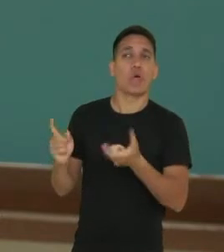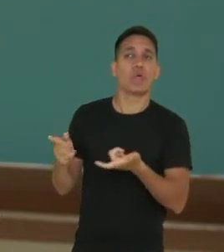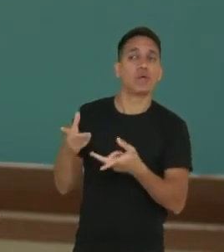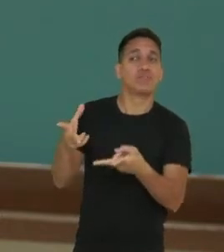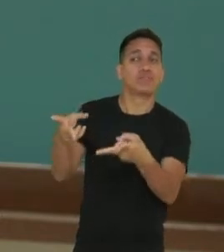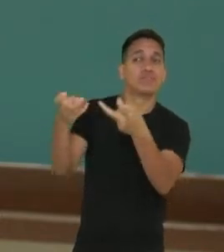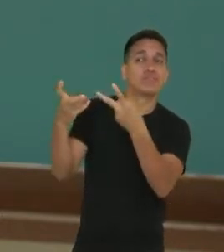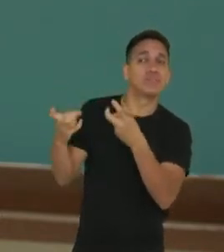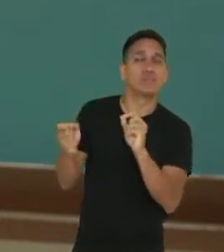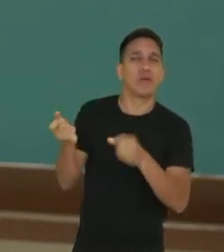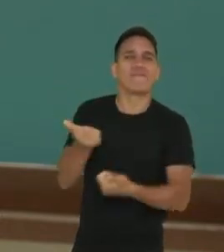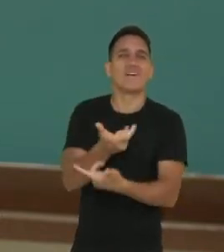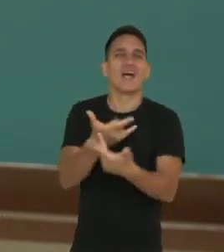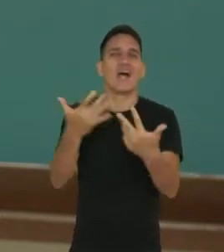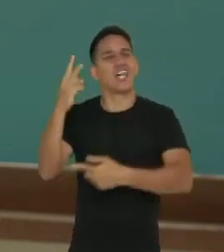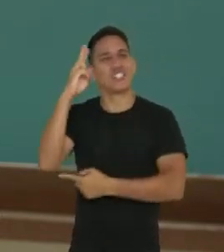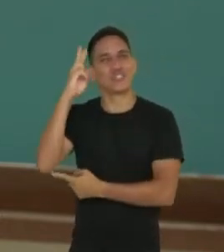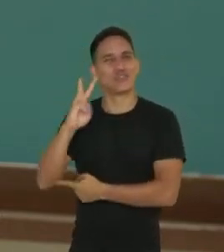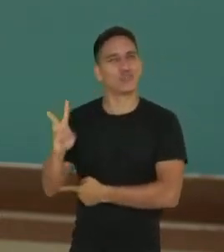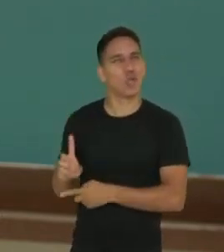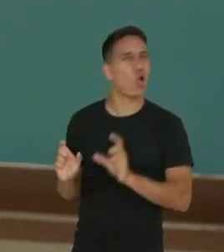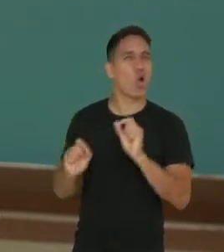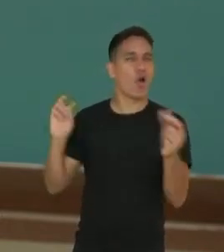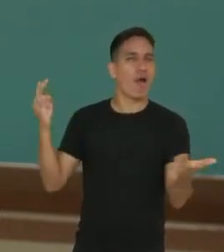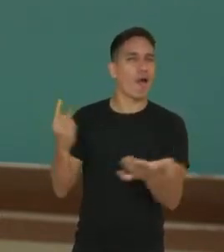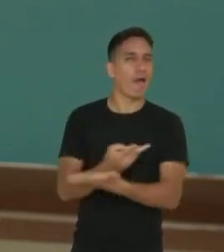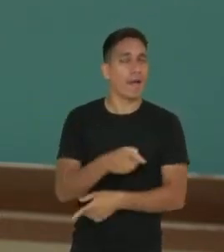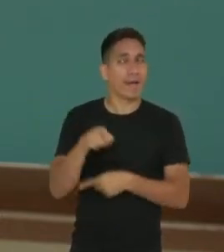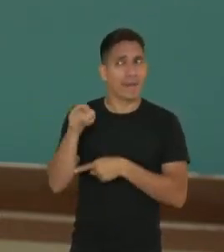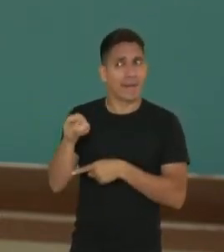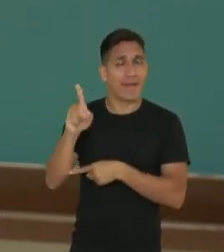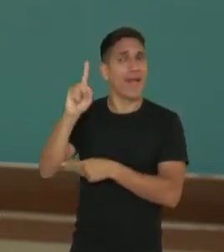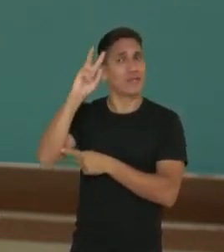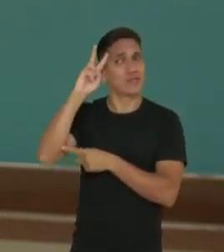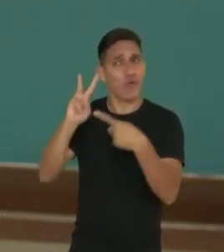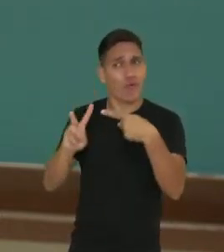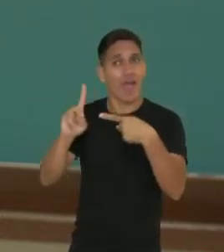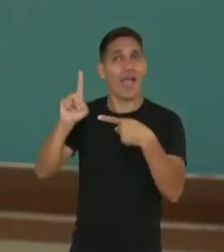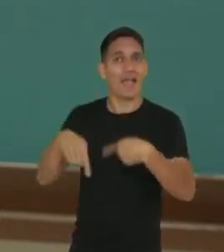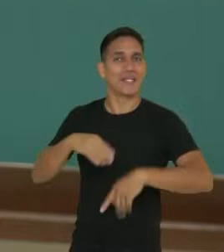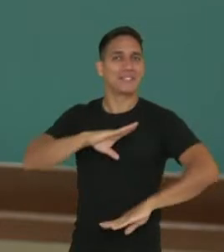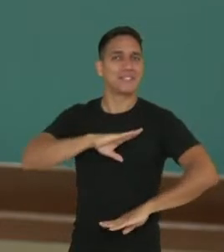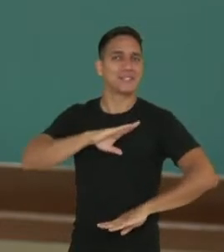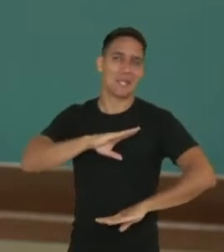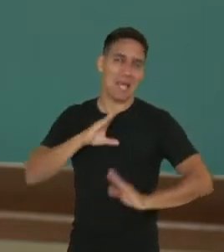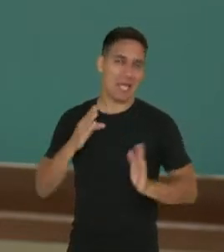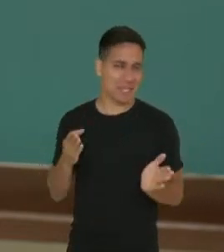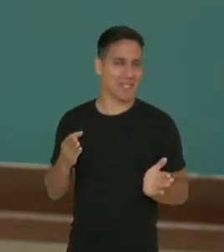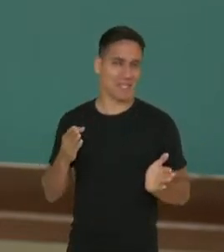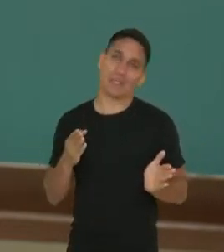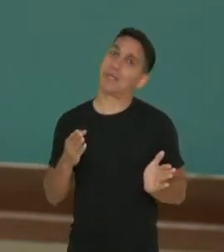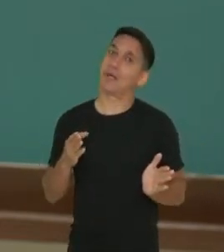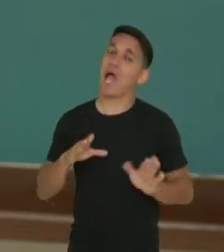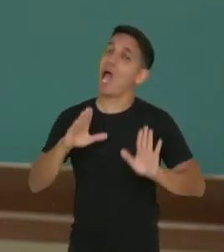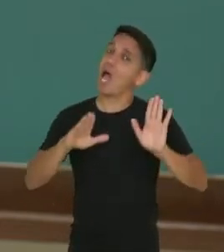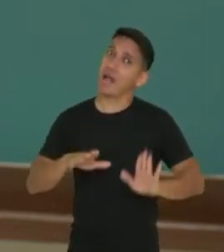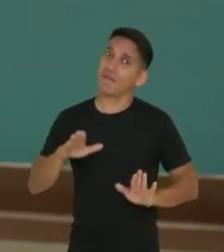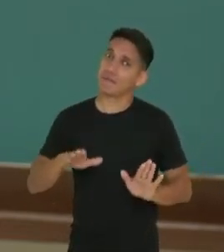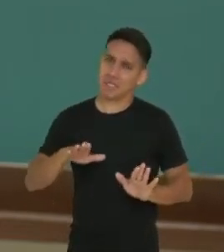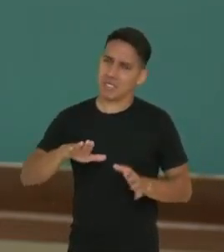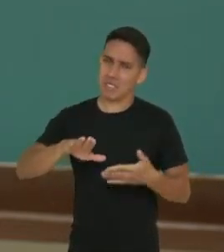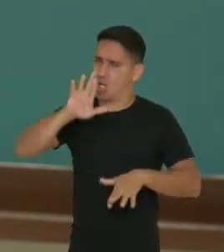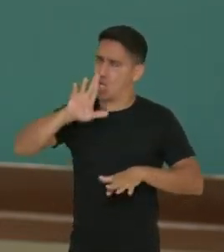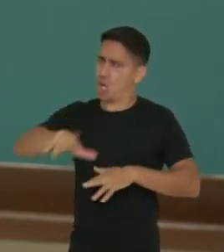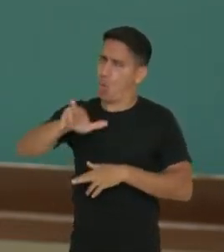ali muitas histórias, né, que podem ser consideradas como causos, às vezes, né, que não são tão